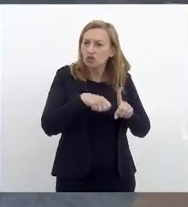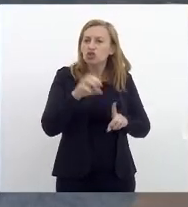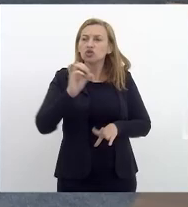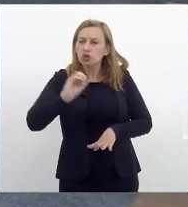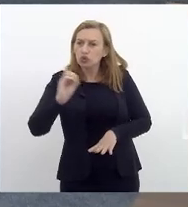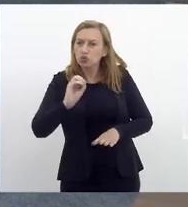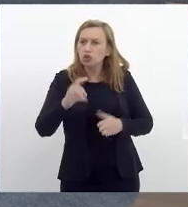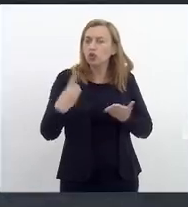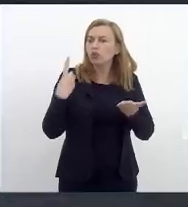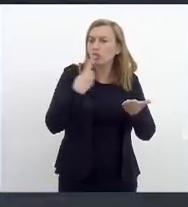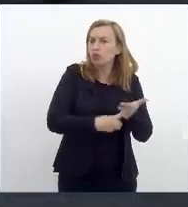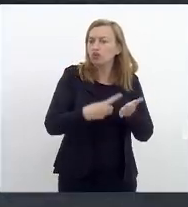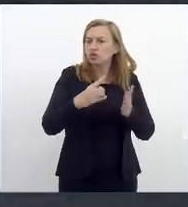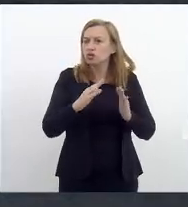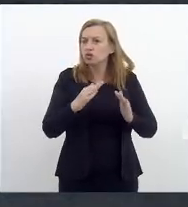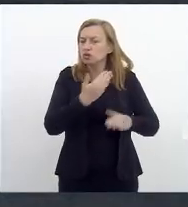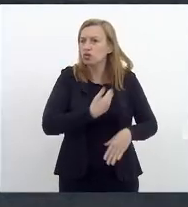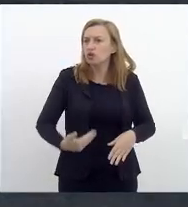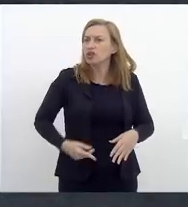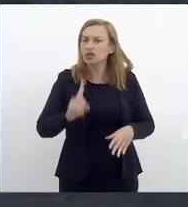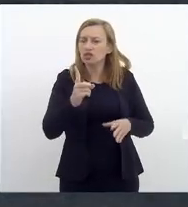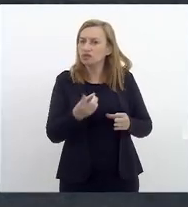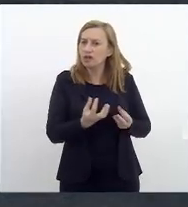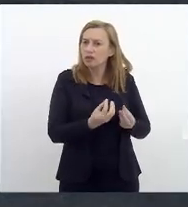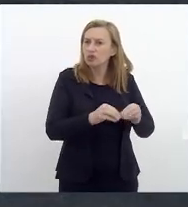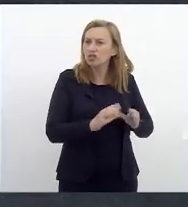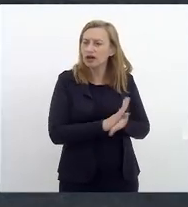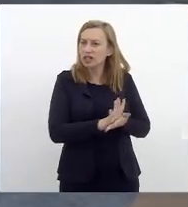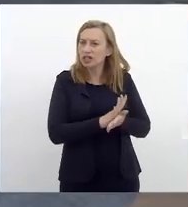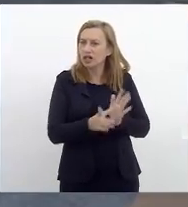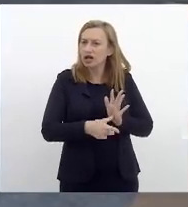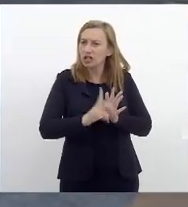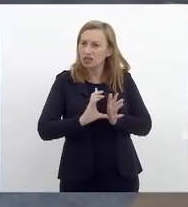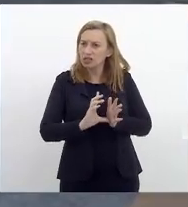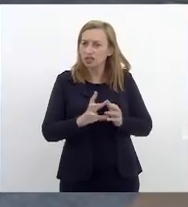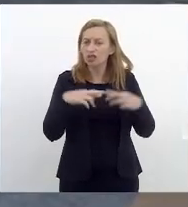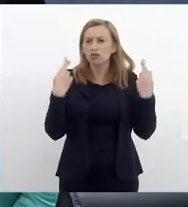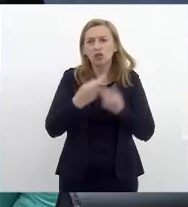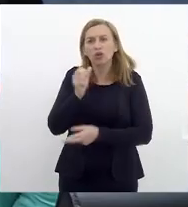com compromisso do governo, que não vai deflagrar o processo antes da audiência. Perfeito. Ok.